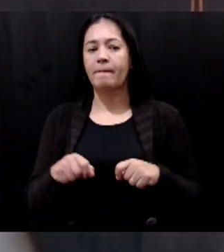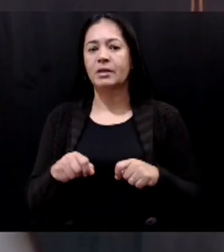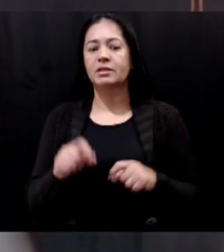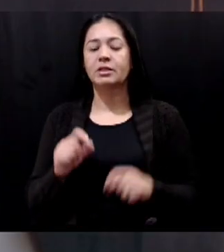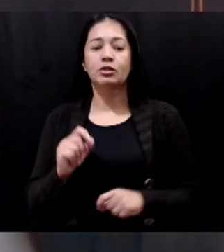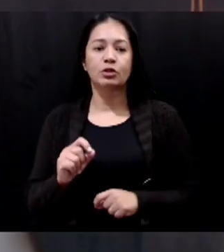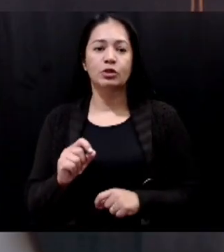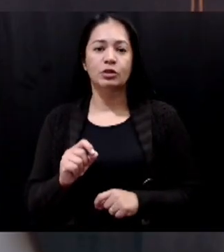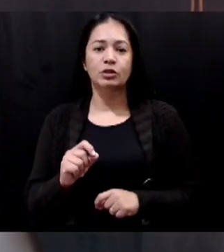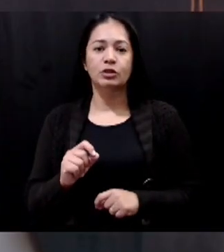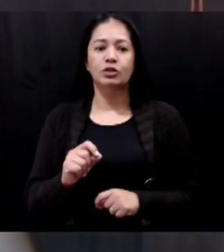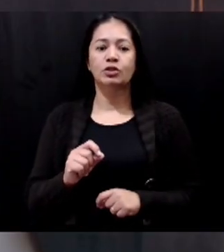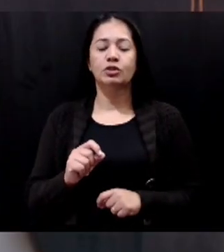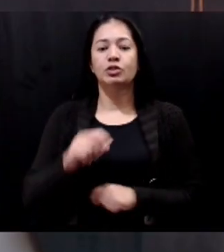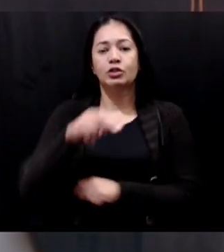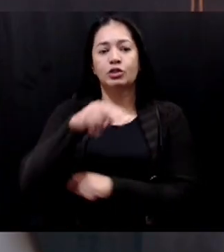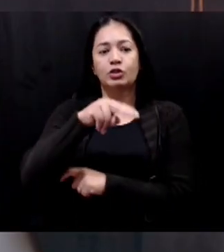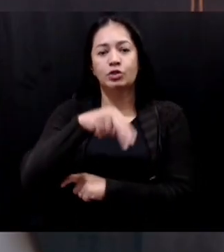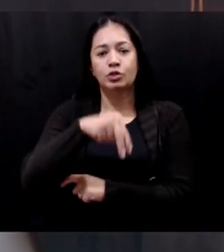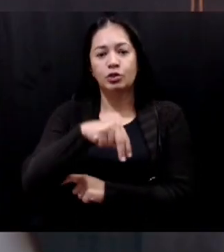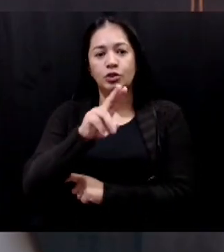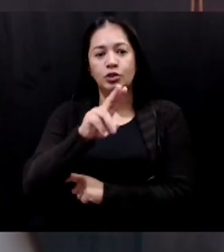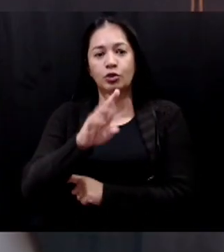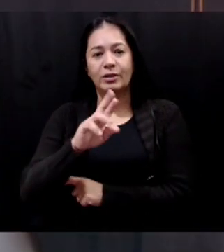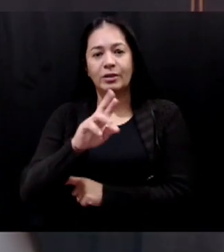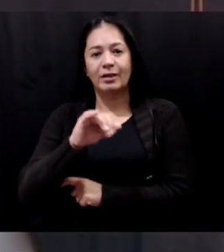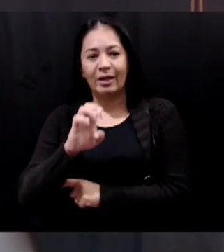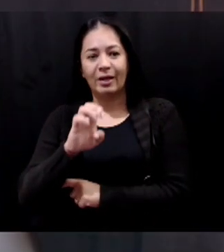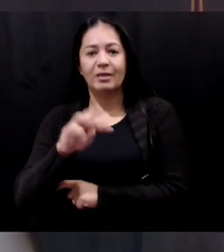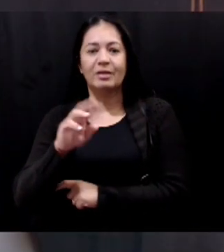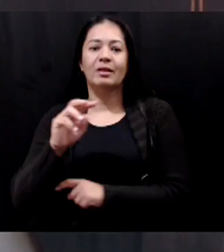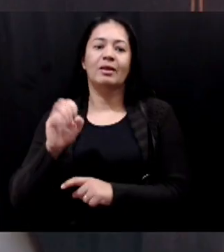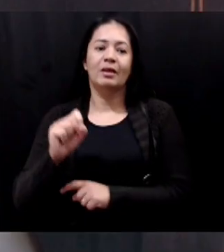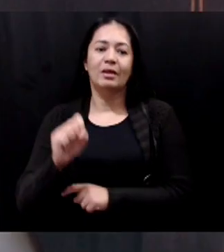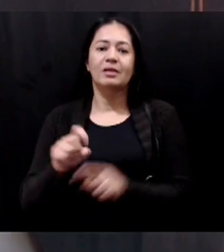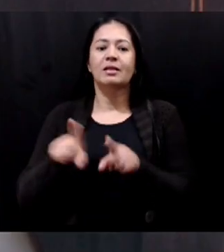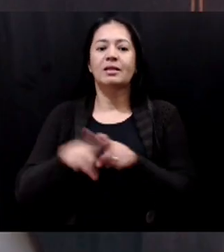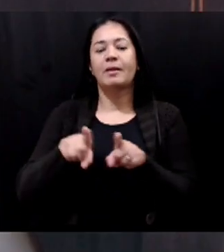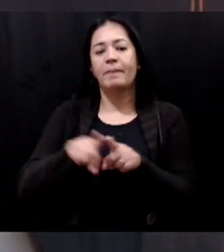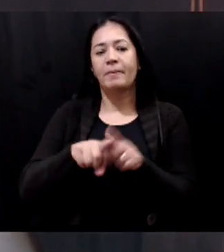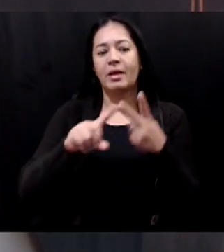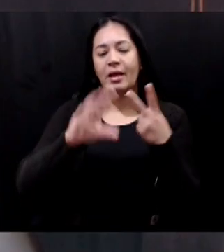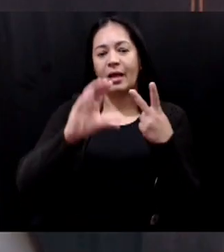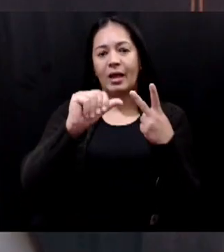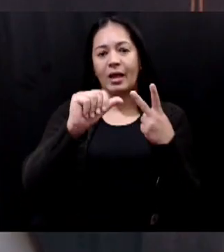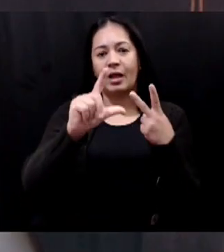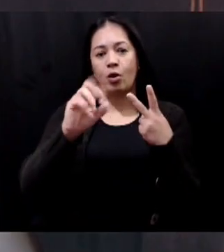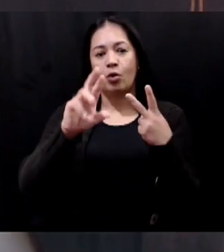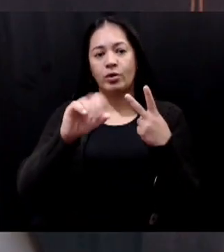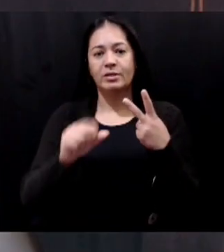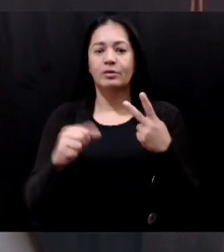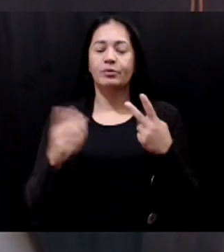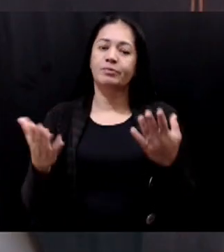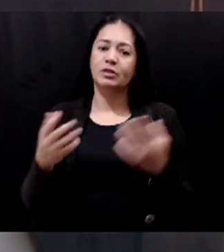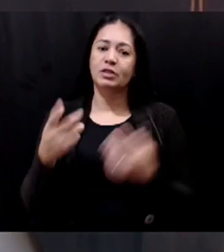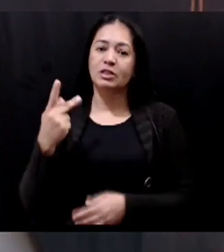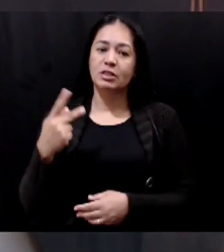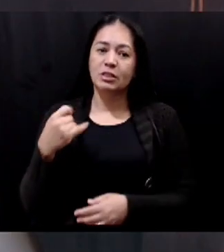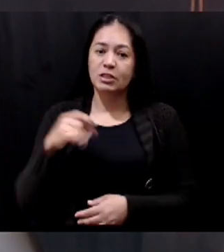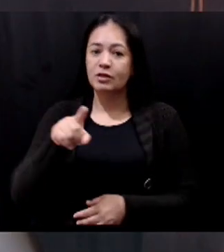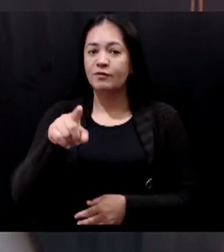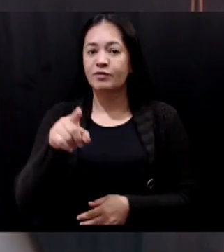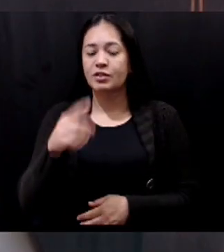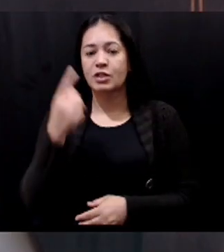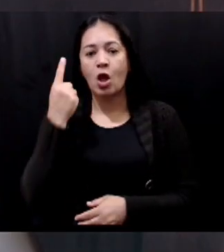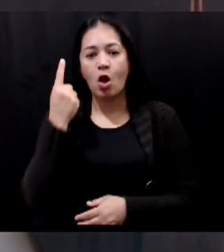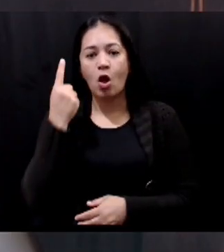nutrientes e de calorias. Então, se você fizer só uma refeição ao dia, o seu corpo ele não vai conseguir administrar,